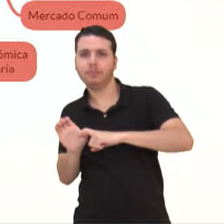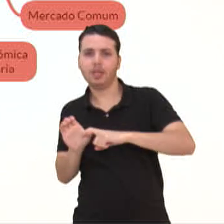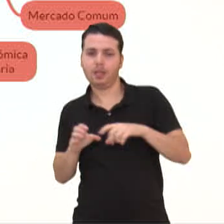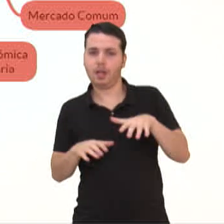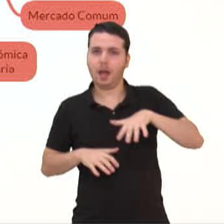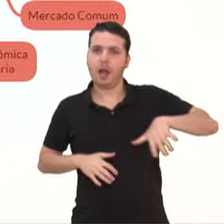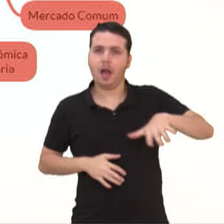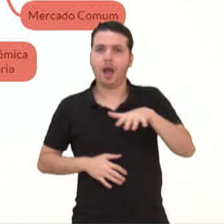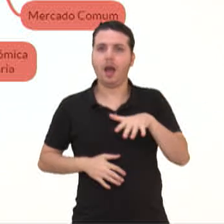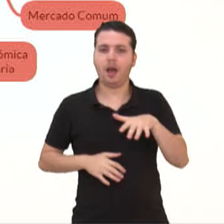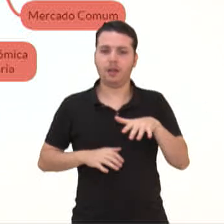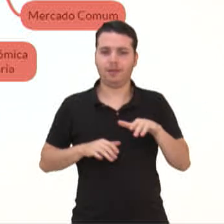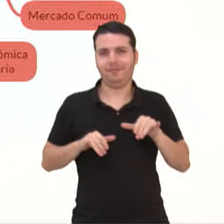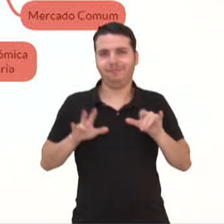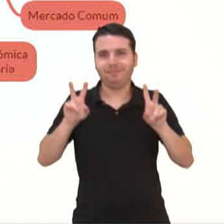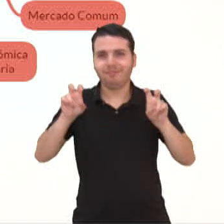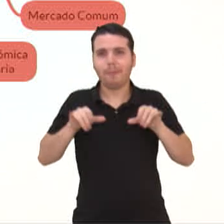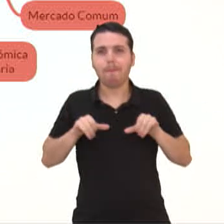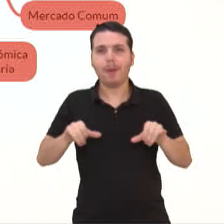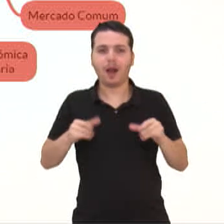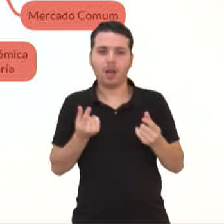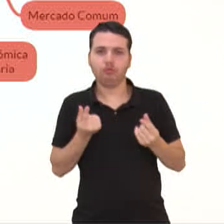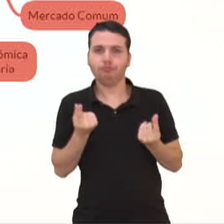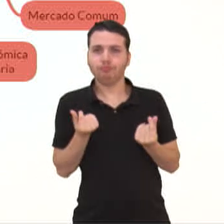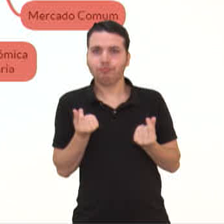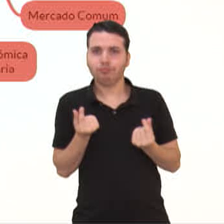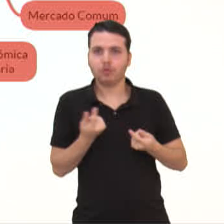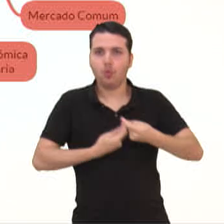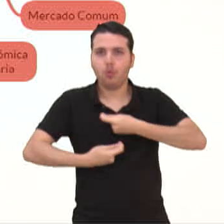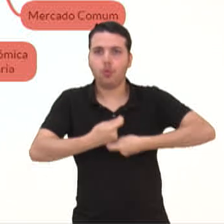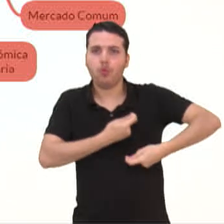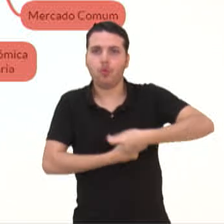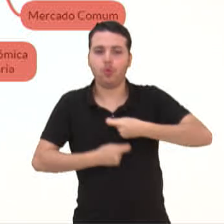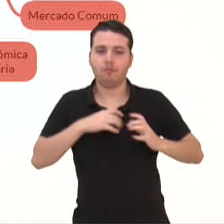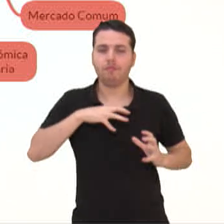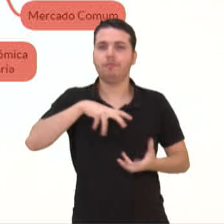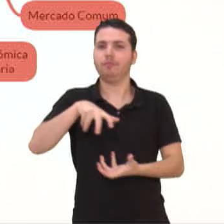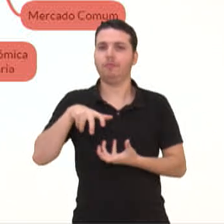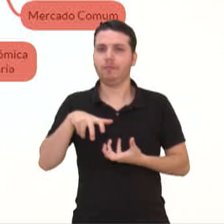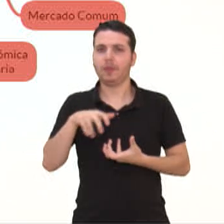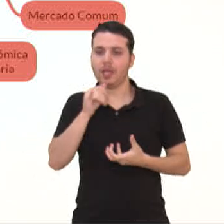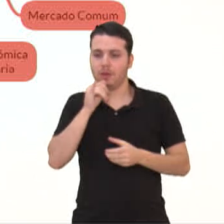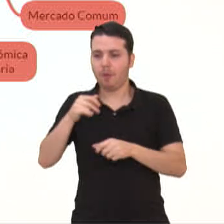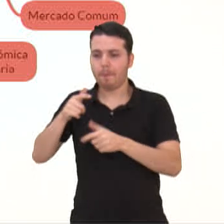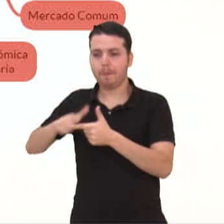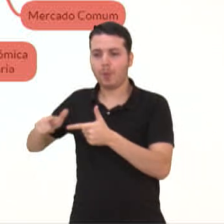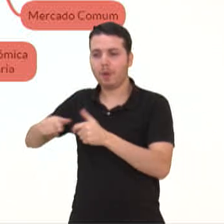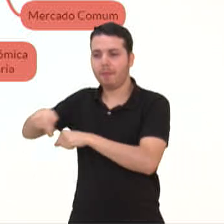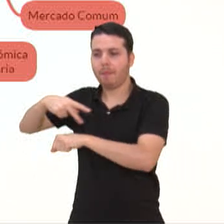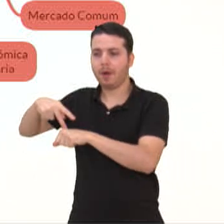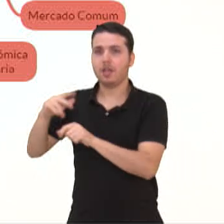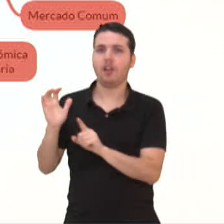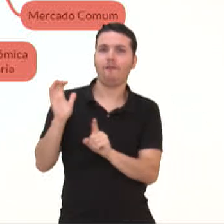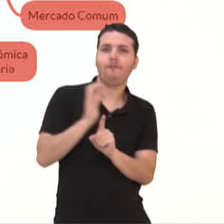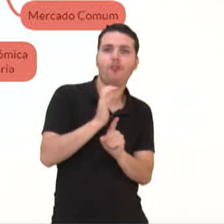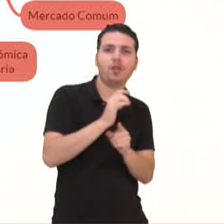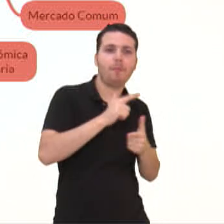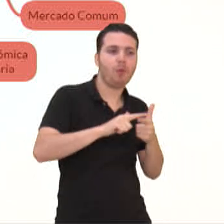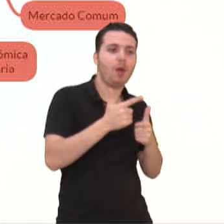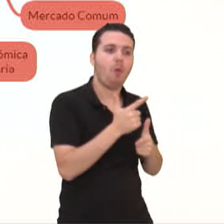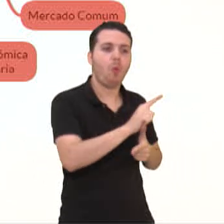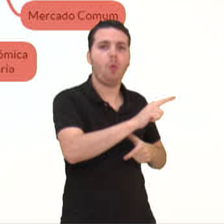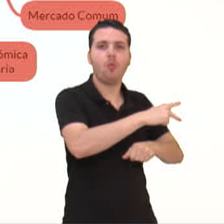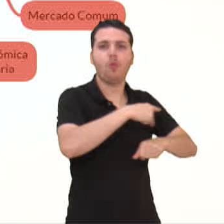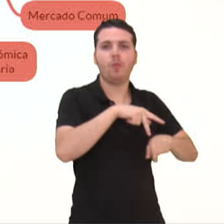nessa globalização, e aí às vezes um problema de um país acaba afetando o problema de outro, e geram-se aí as crises, né, que